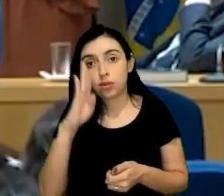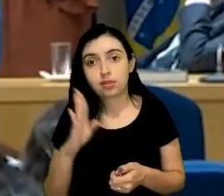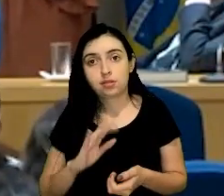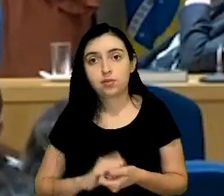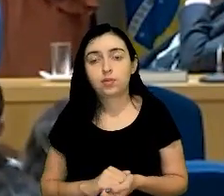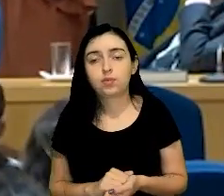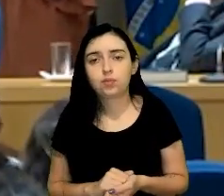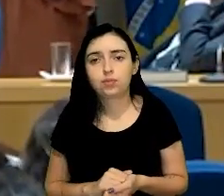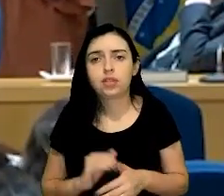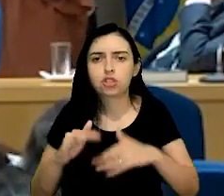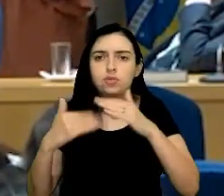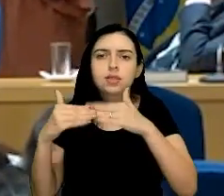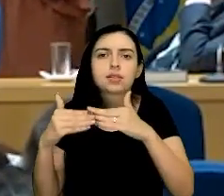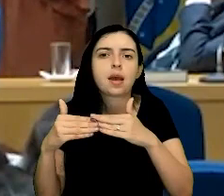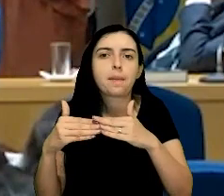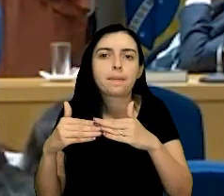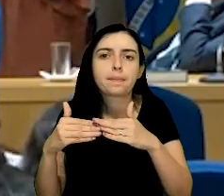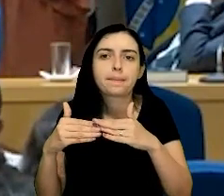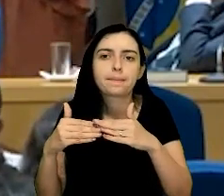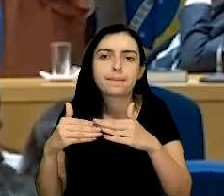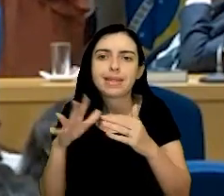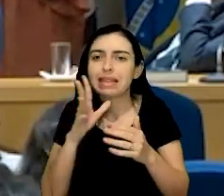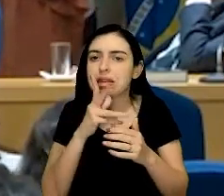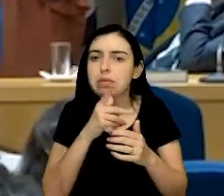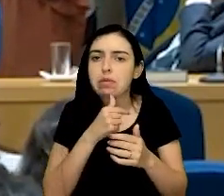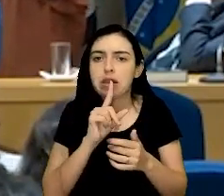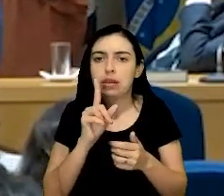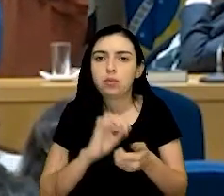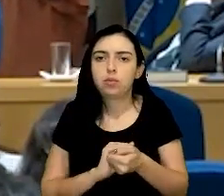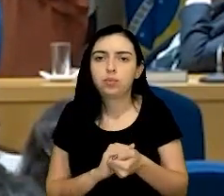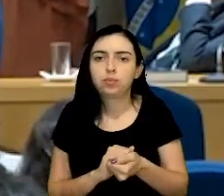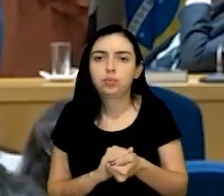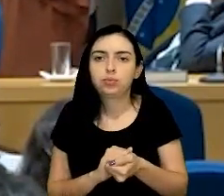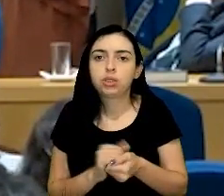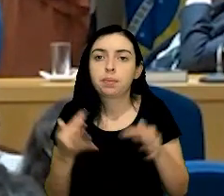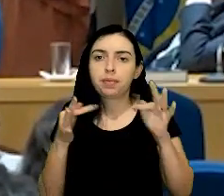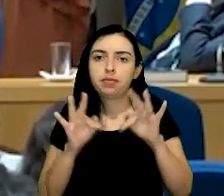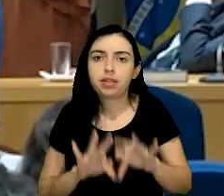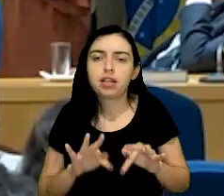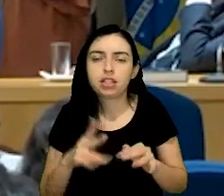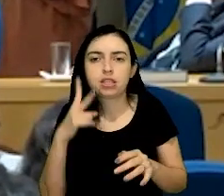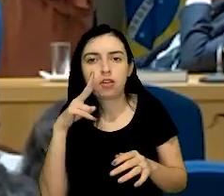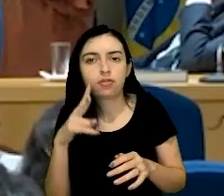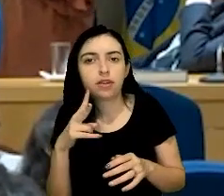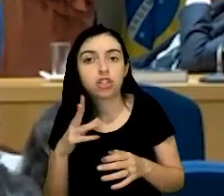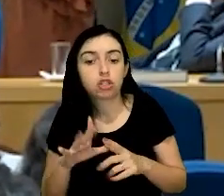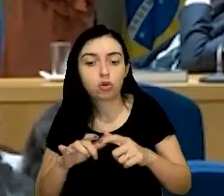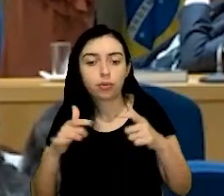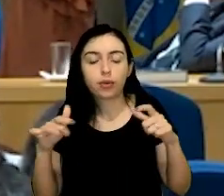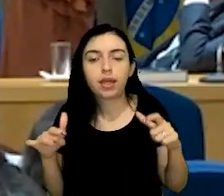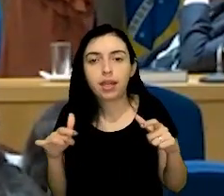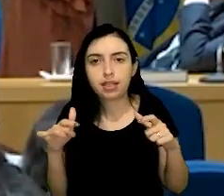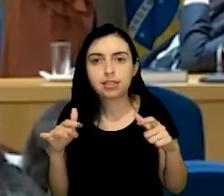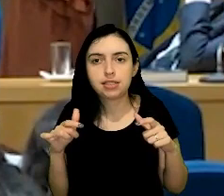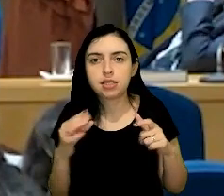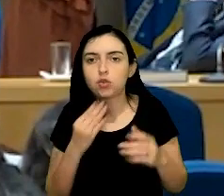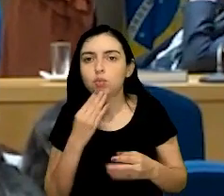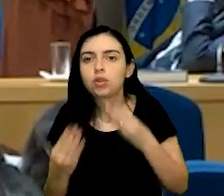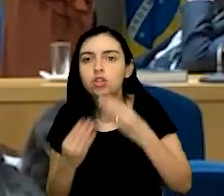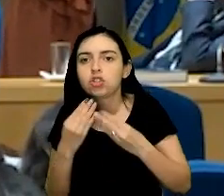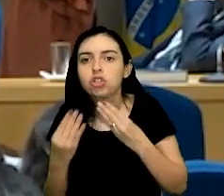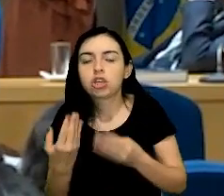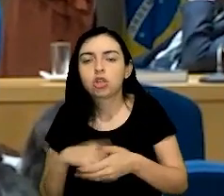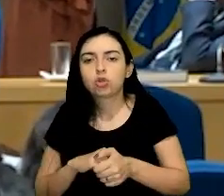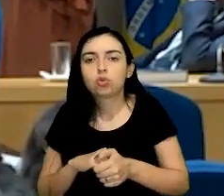um pouquinho, não vou demorar, estamos indo para o final, veja como aumenta, então, as solicitações de refúgio, né?